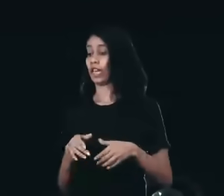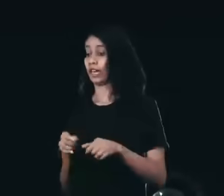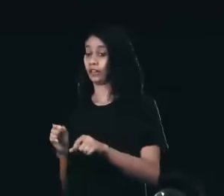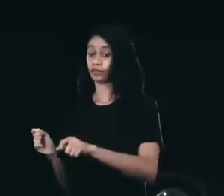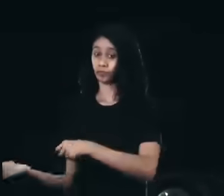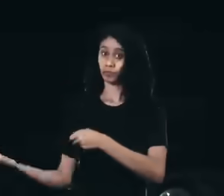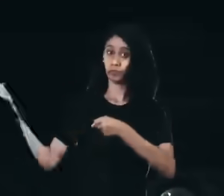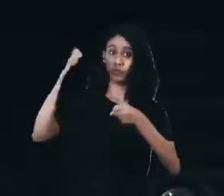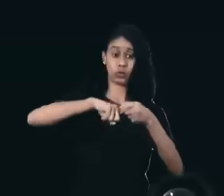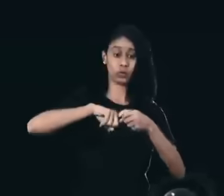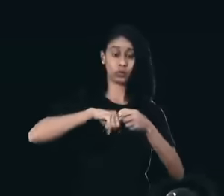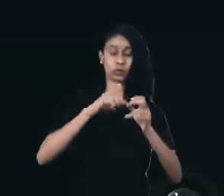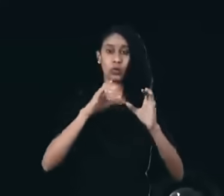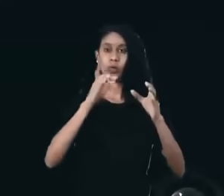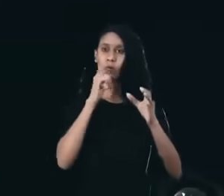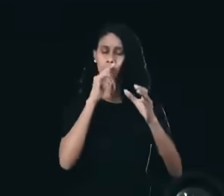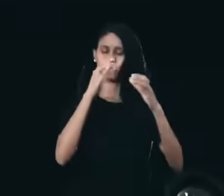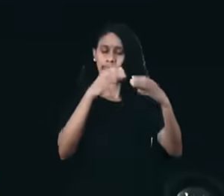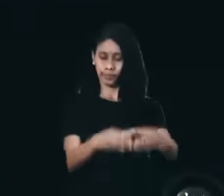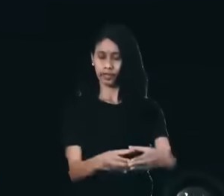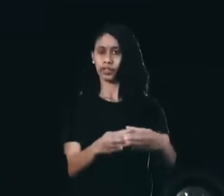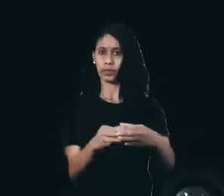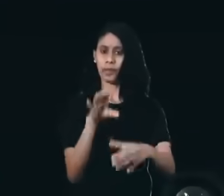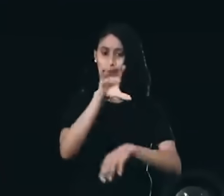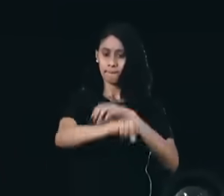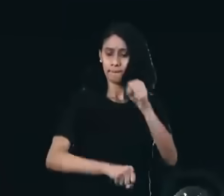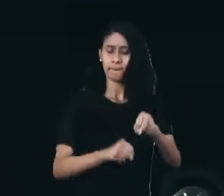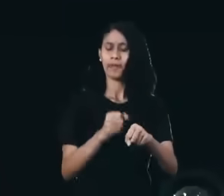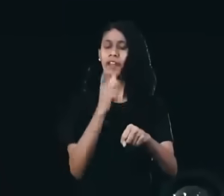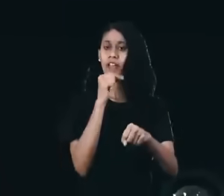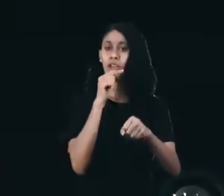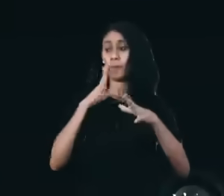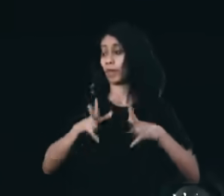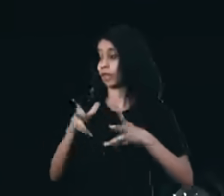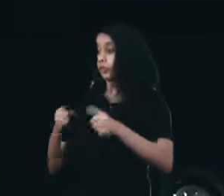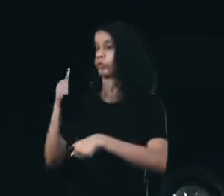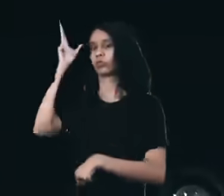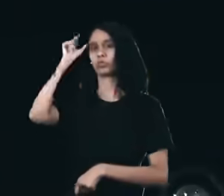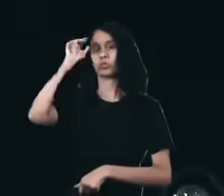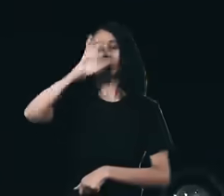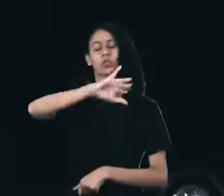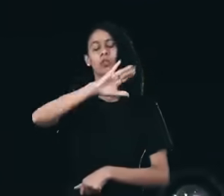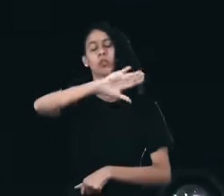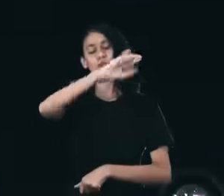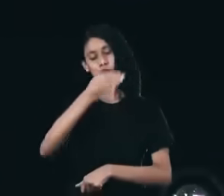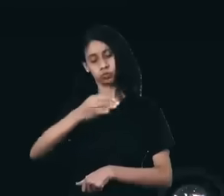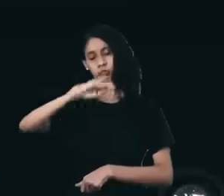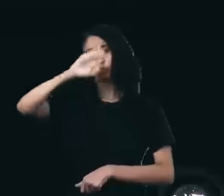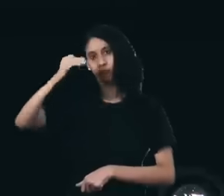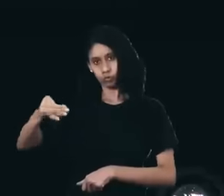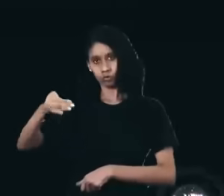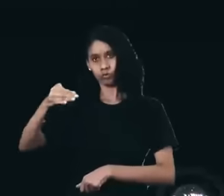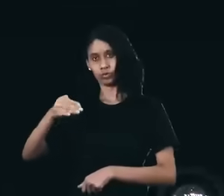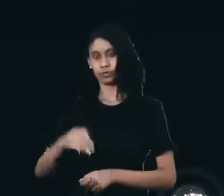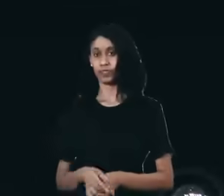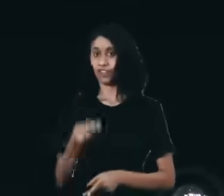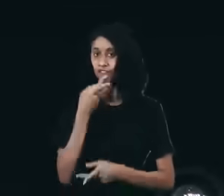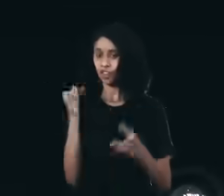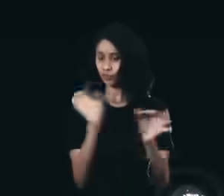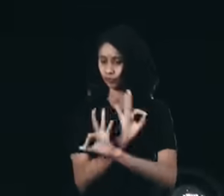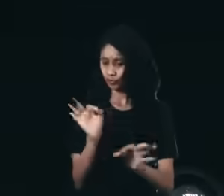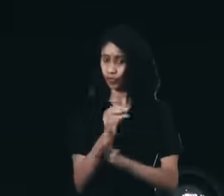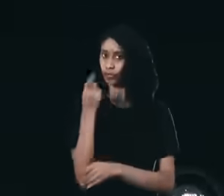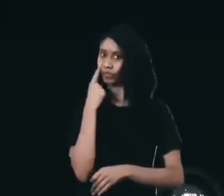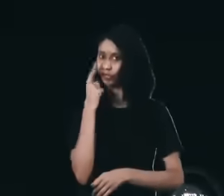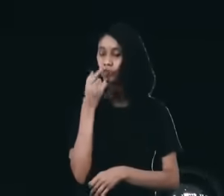de volta ao poço para tirar mais água para todos os camelos. Sem dizer nada, presta atenção.